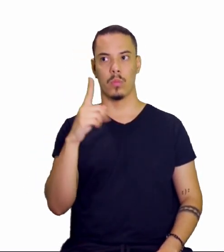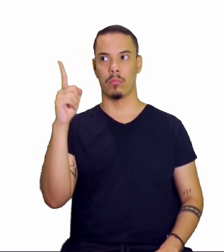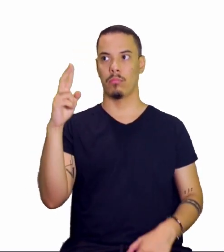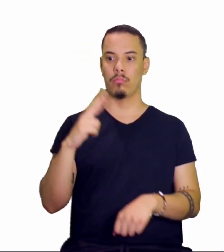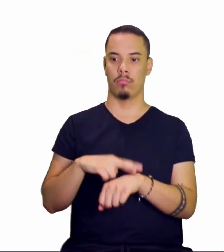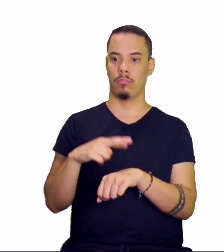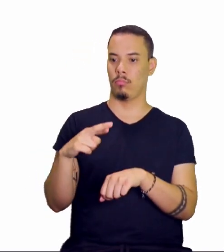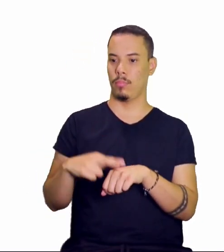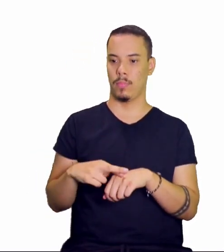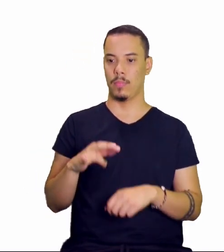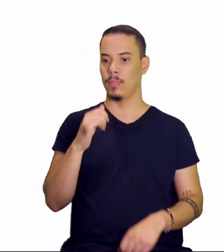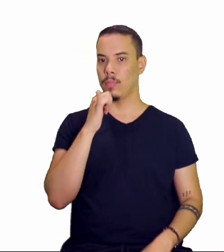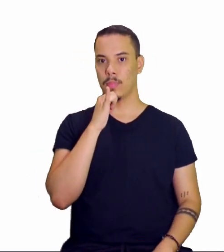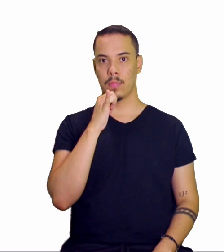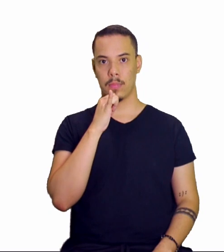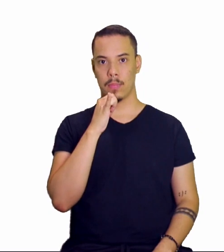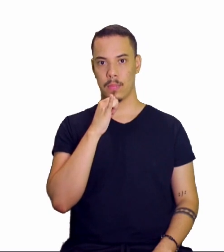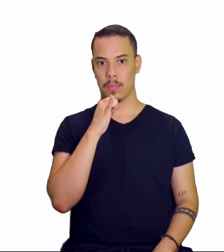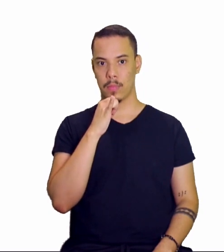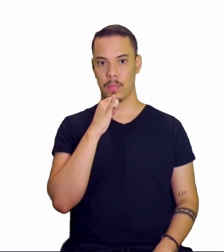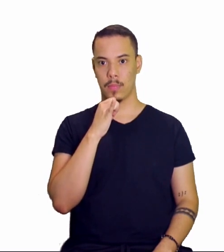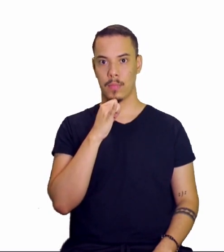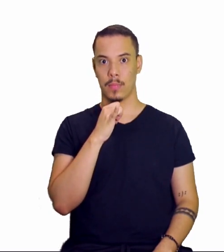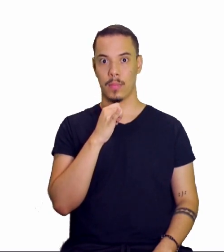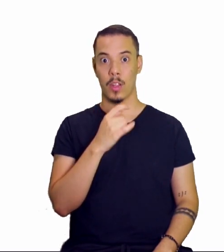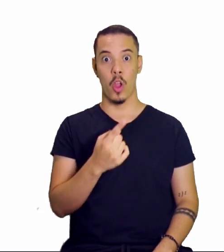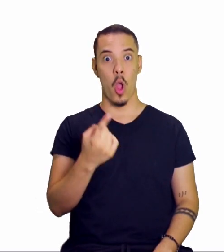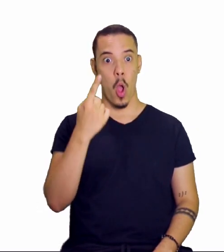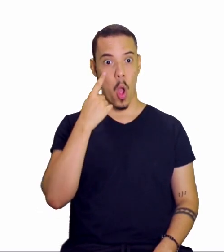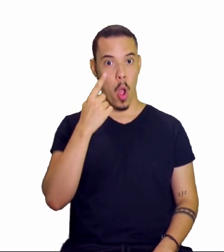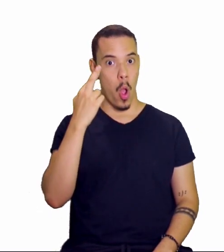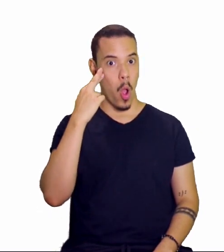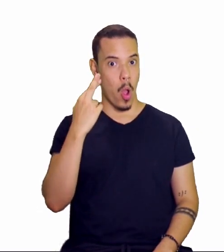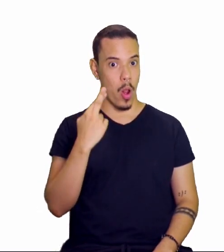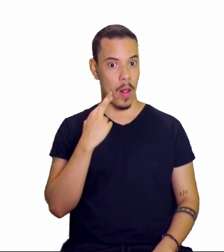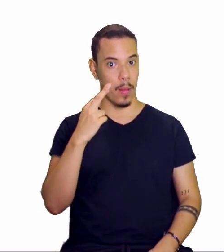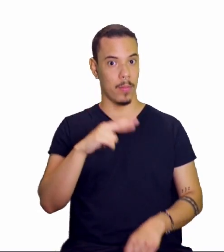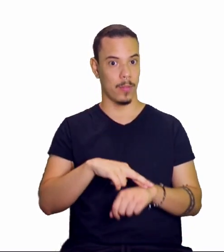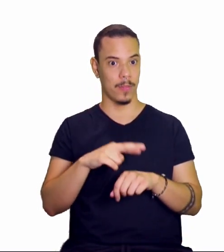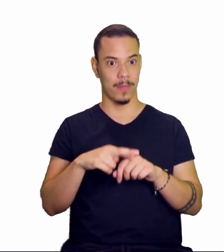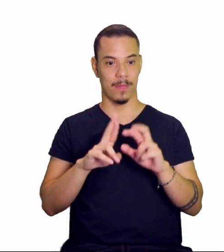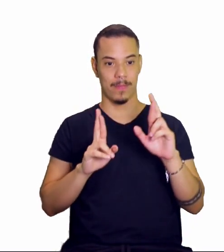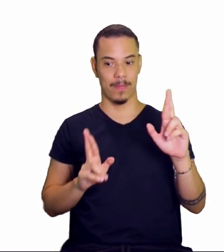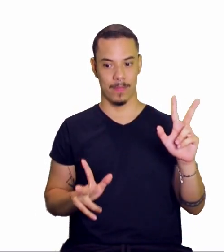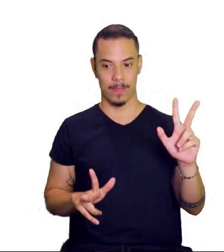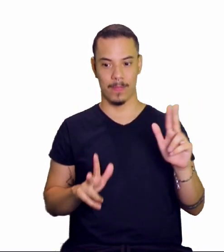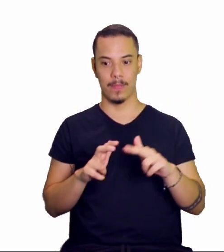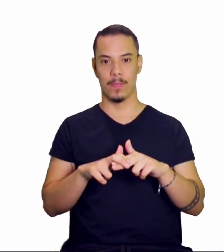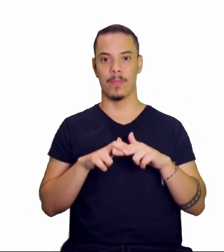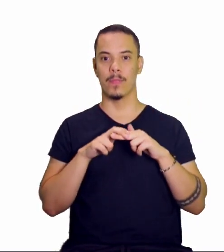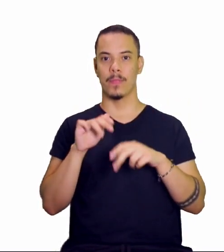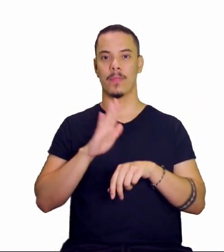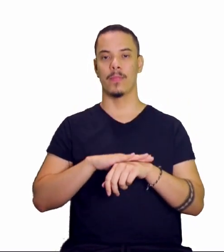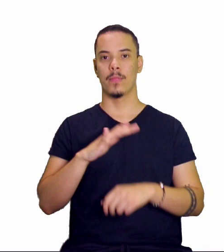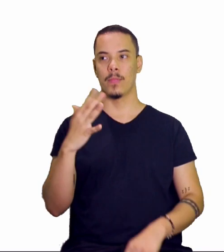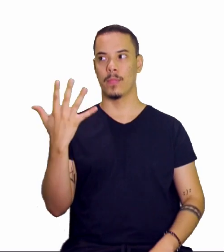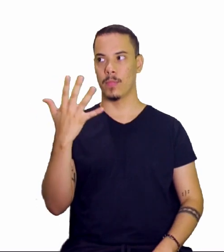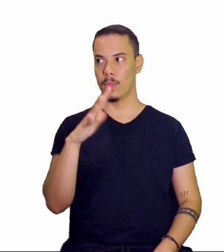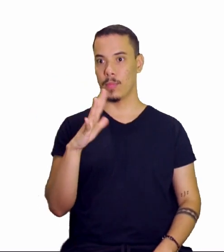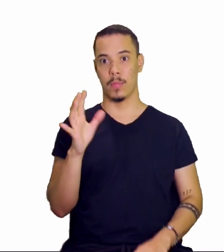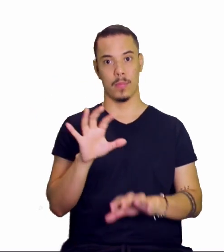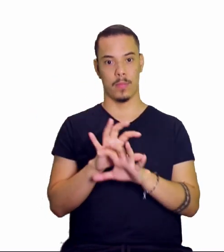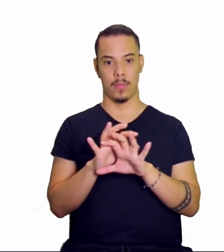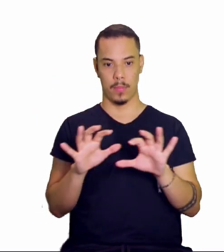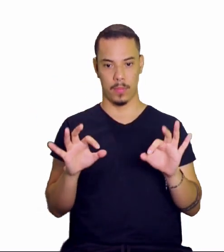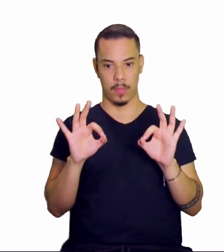Roraima, por exemplo, né? Que Roraima não é capital de Rondônia, né, professor? Por aí. Então, tempo ele é